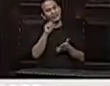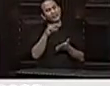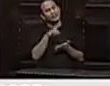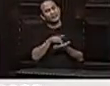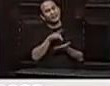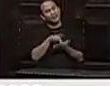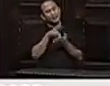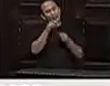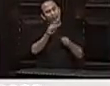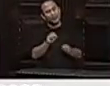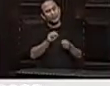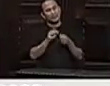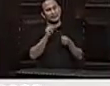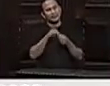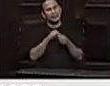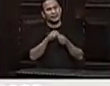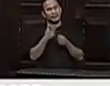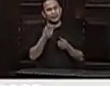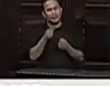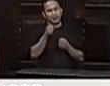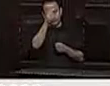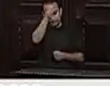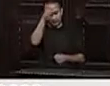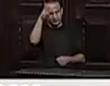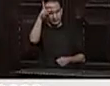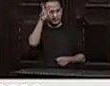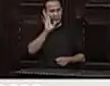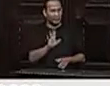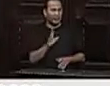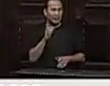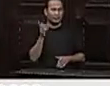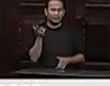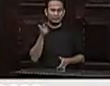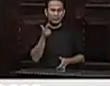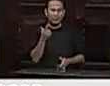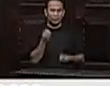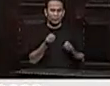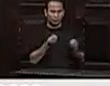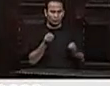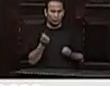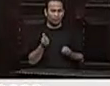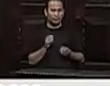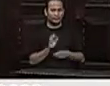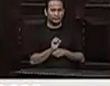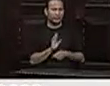mais que possa ter ou não interesse público, nesse momento não tem a menor condição moral de ser